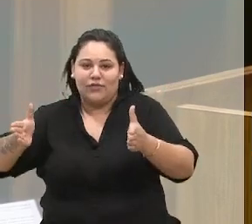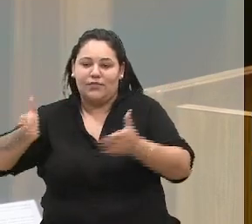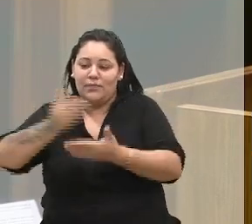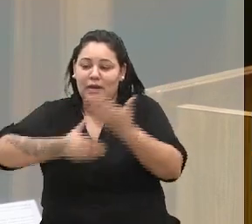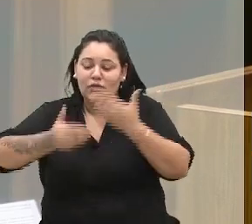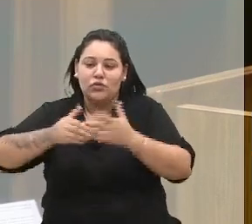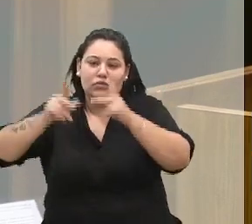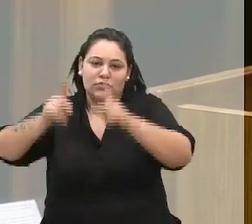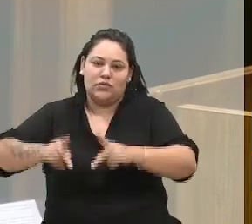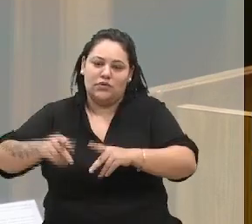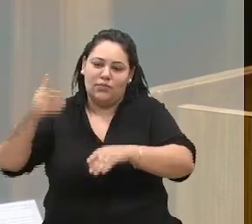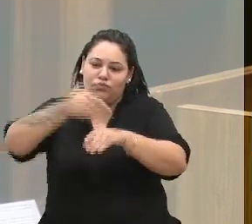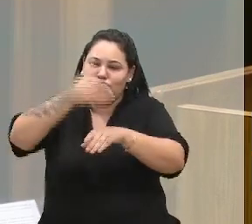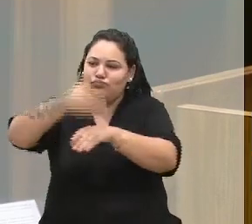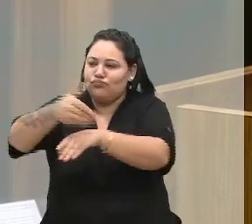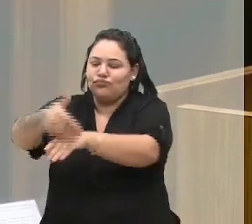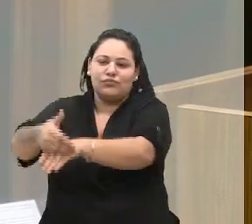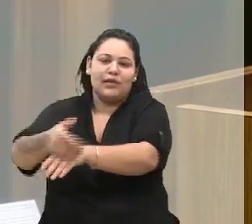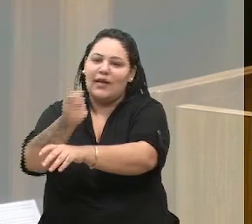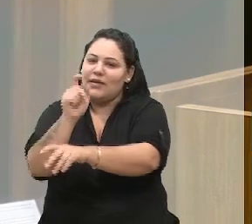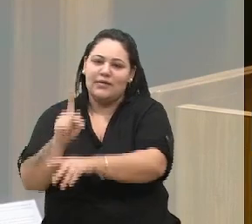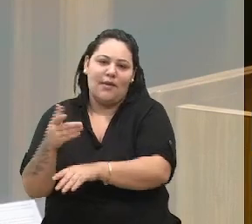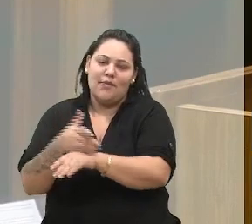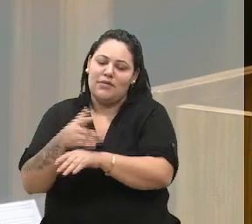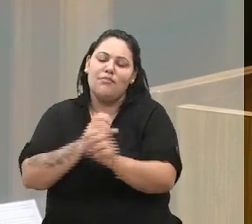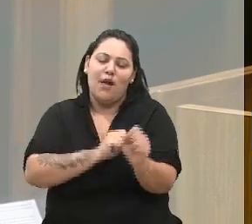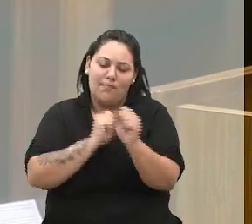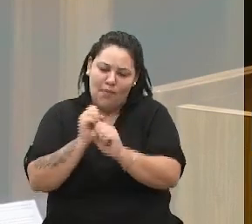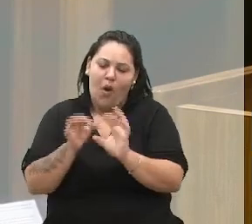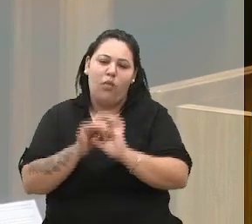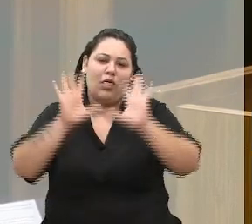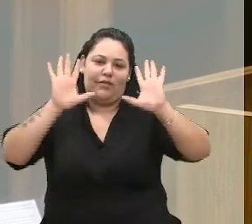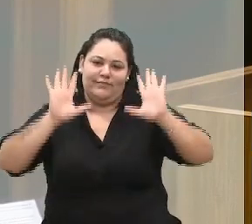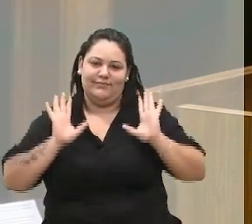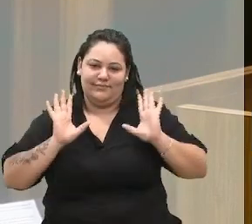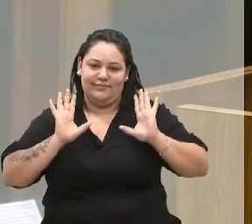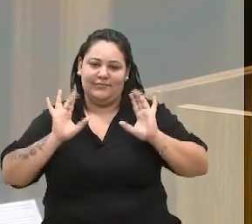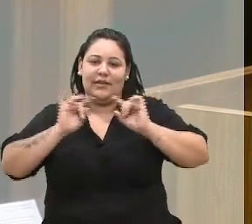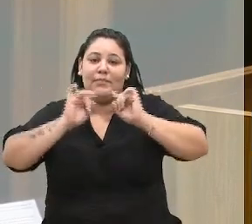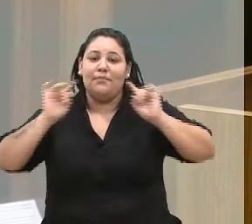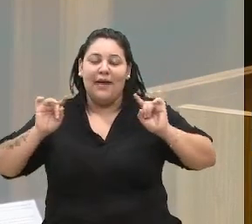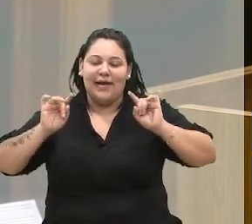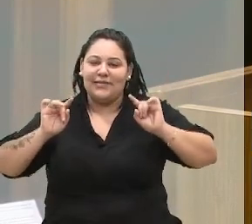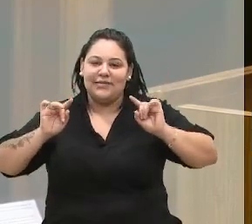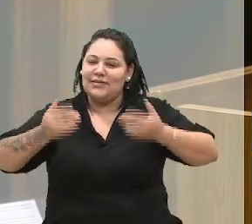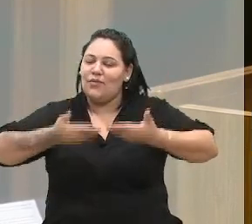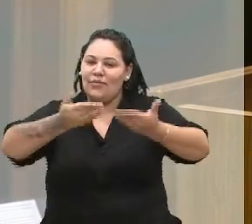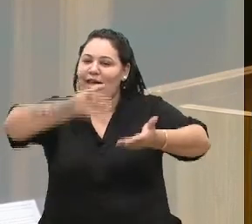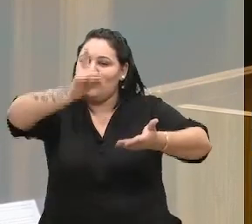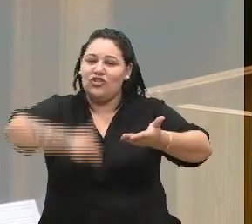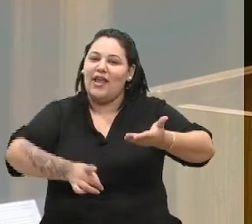todos. Ela é para quem quiser vir. Mas isso não te dá o direito.